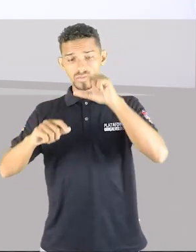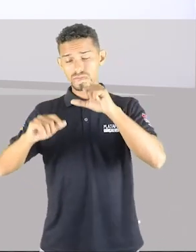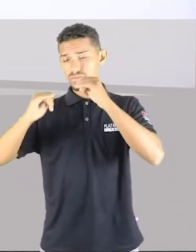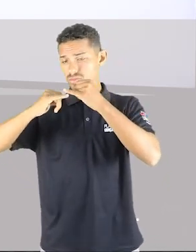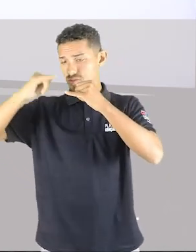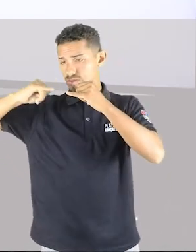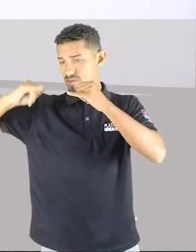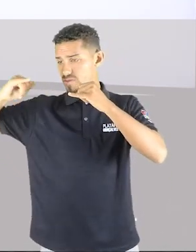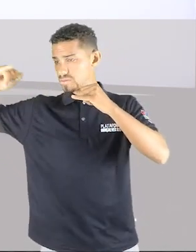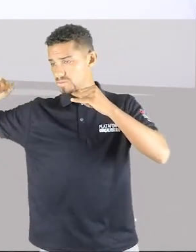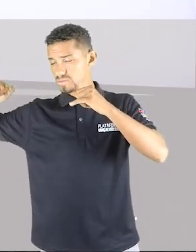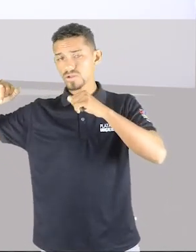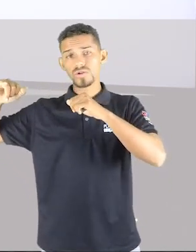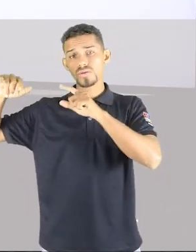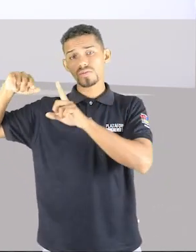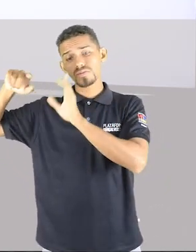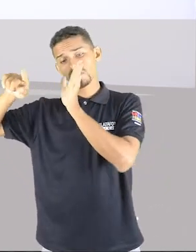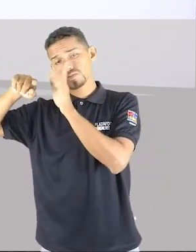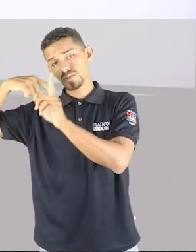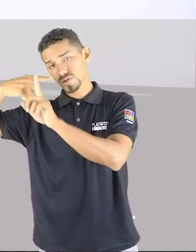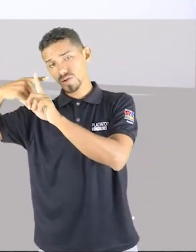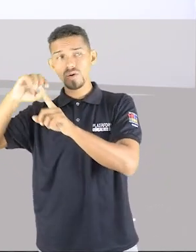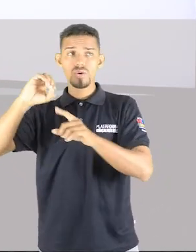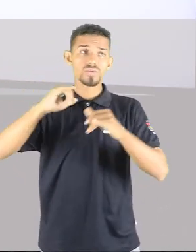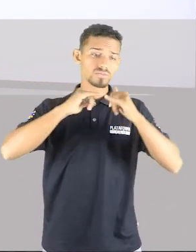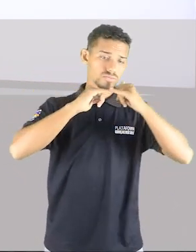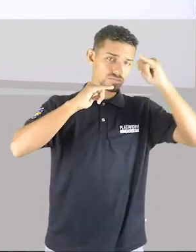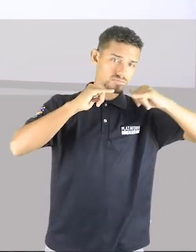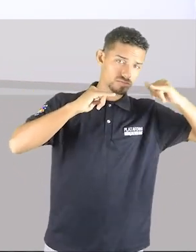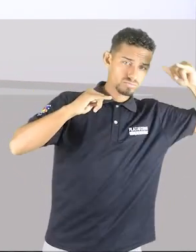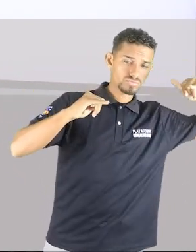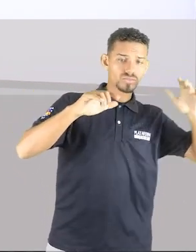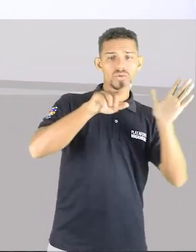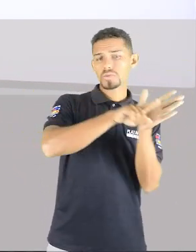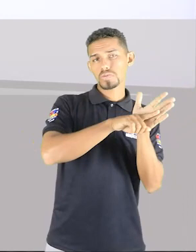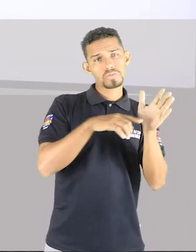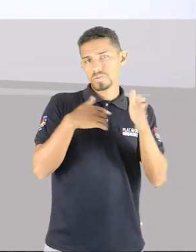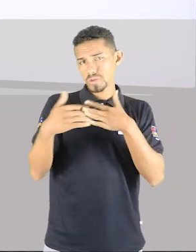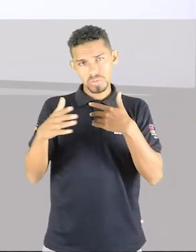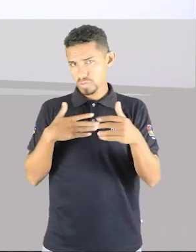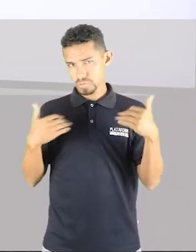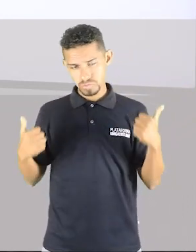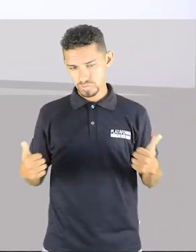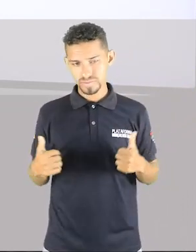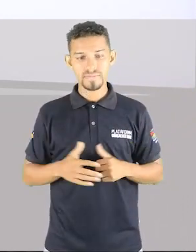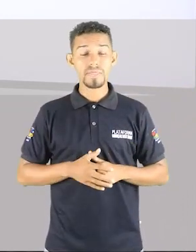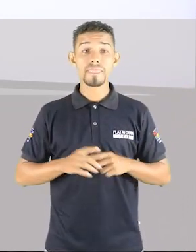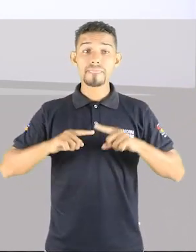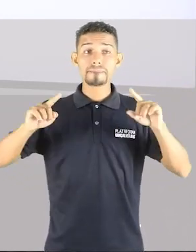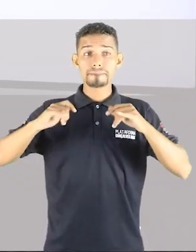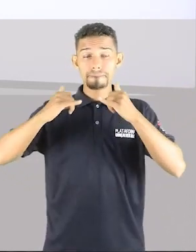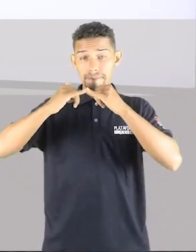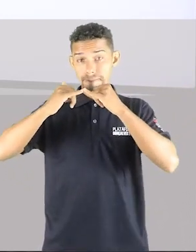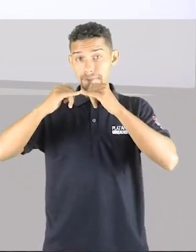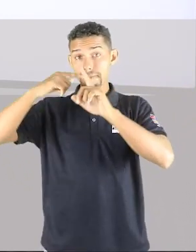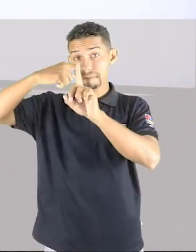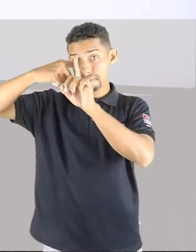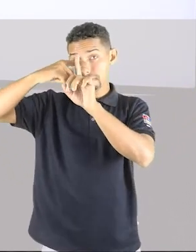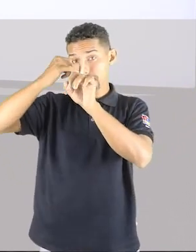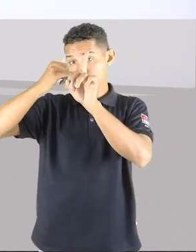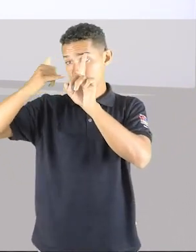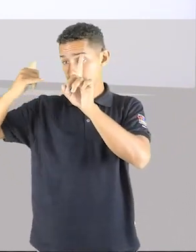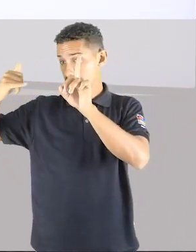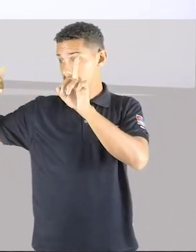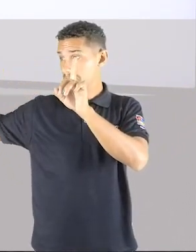Polo positivo ou do lado do polo negativo tanto faz beleza mas aqui a corrente vai sair do Polo